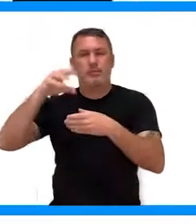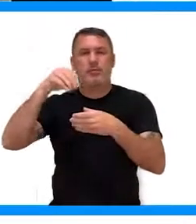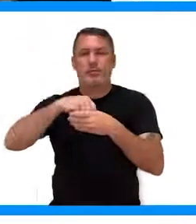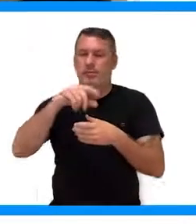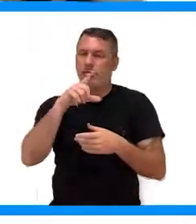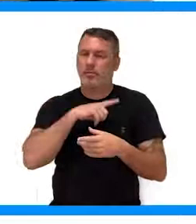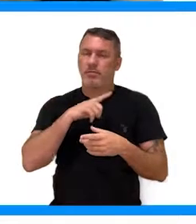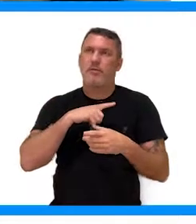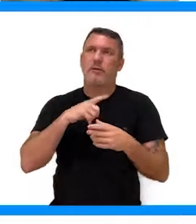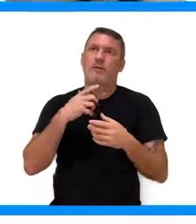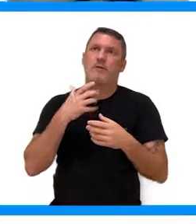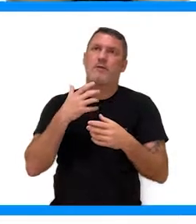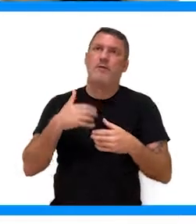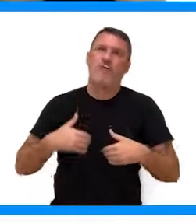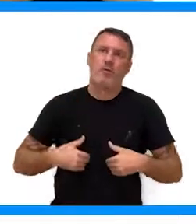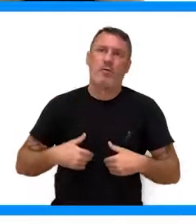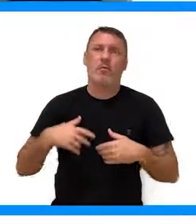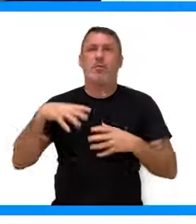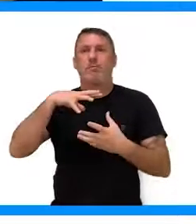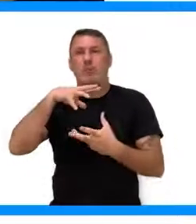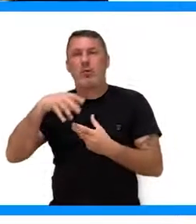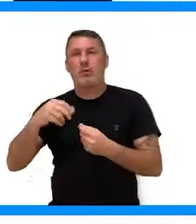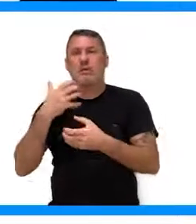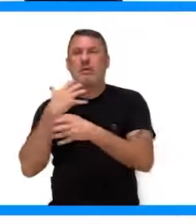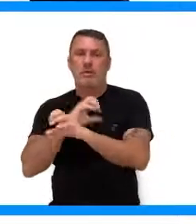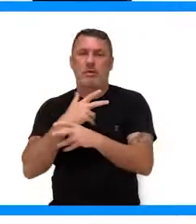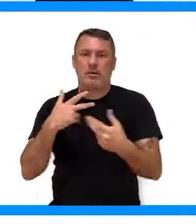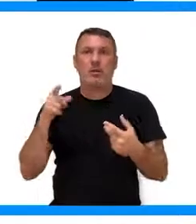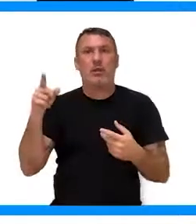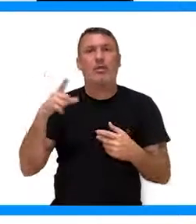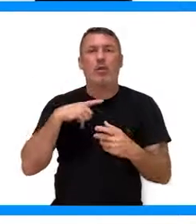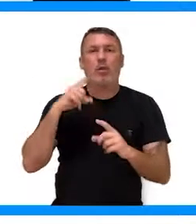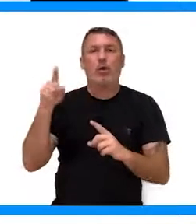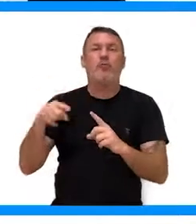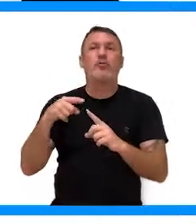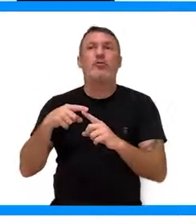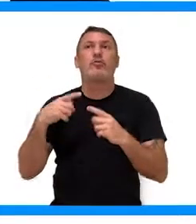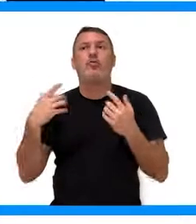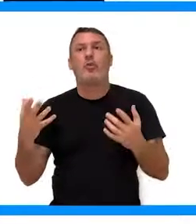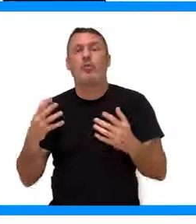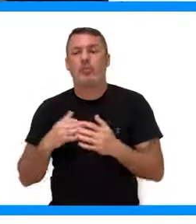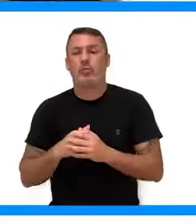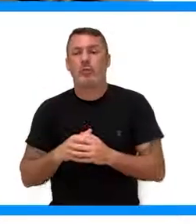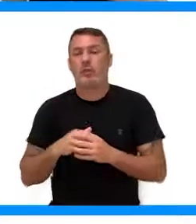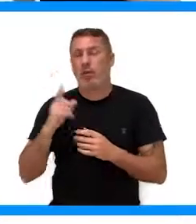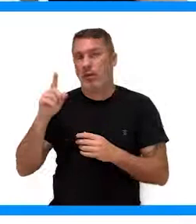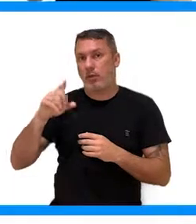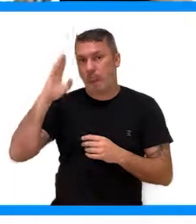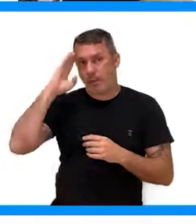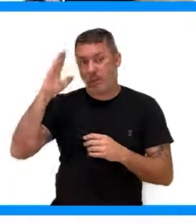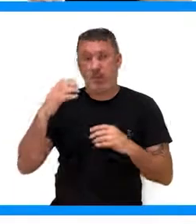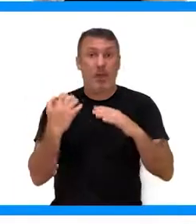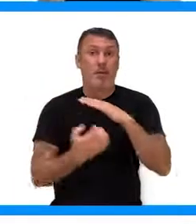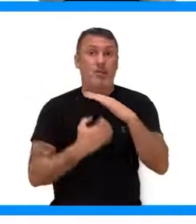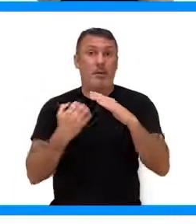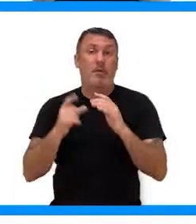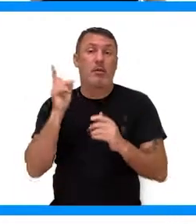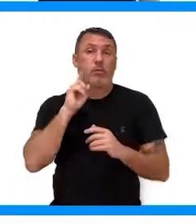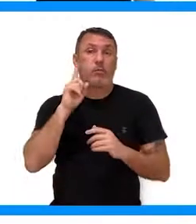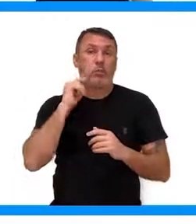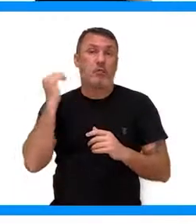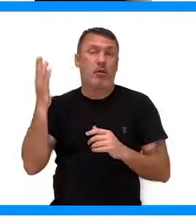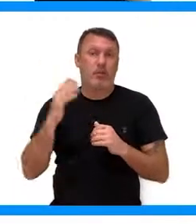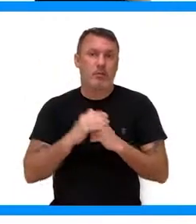em estado de subnutrição no planeta. Existia aqui um grande objetivo de atender, principalmente por parte de